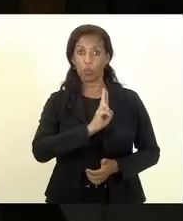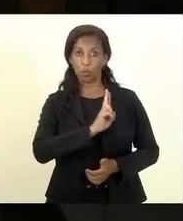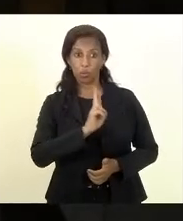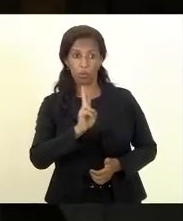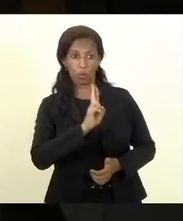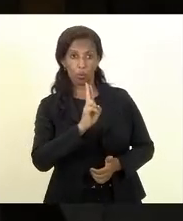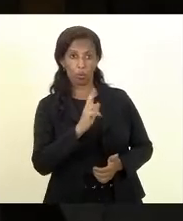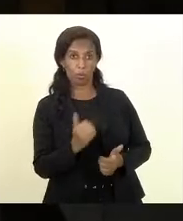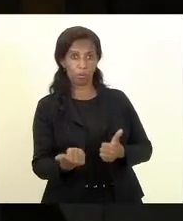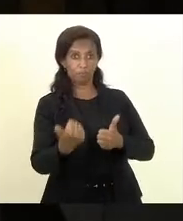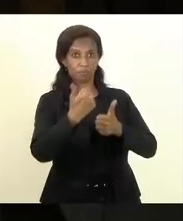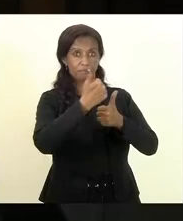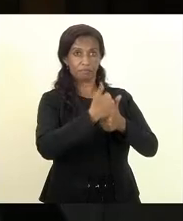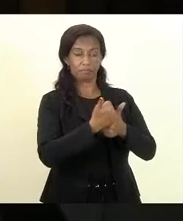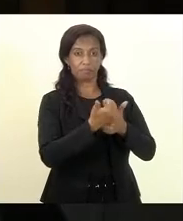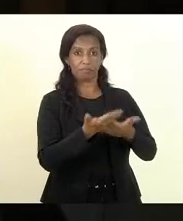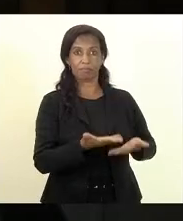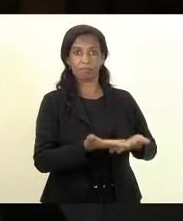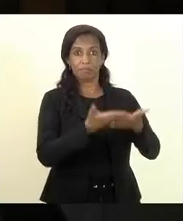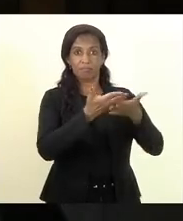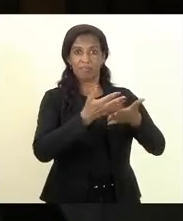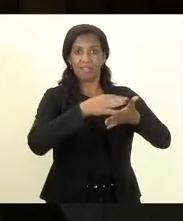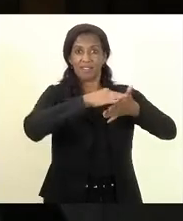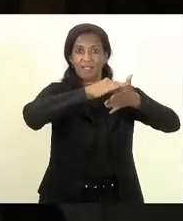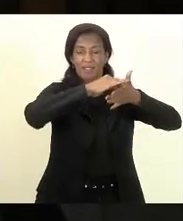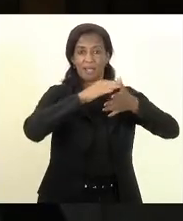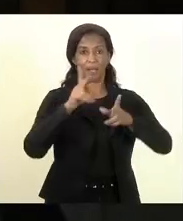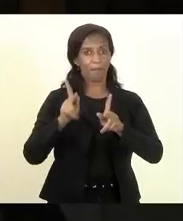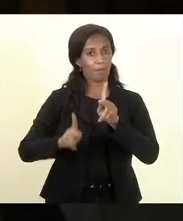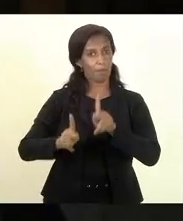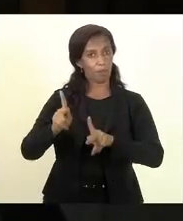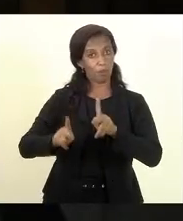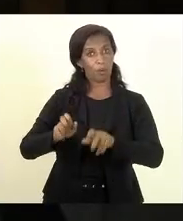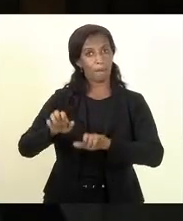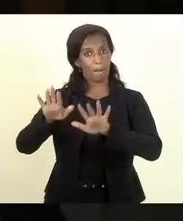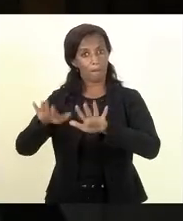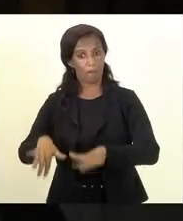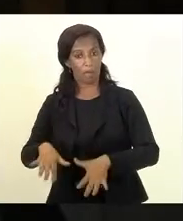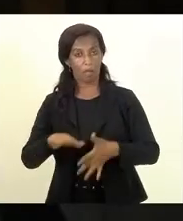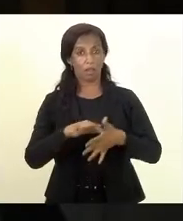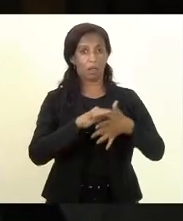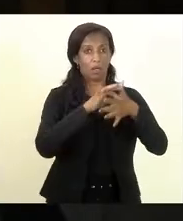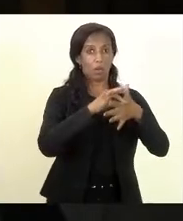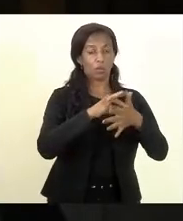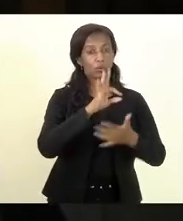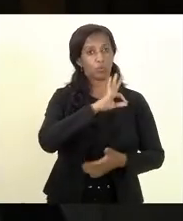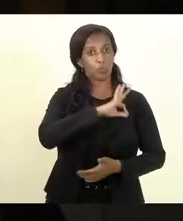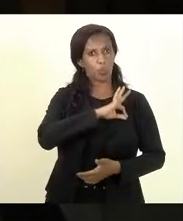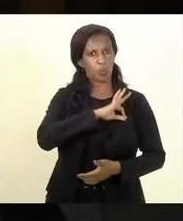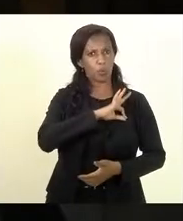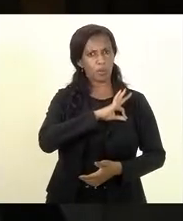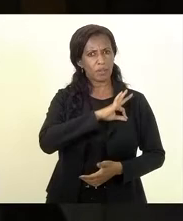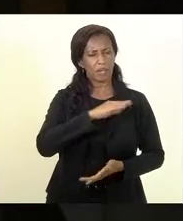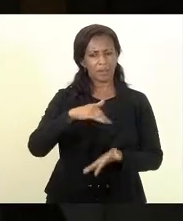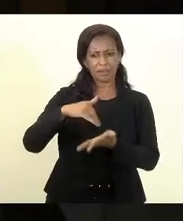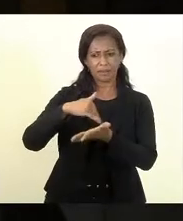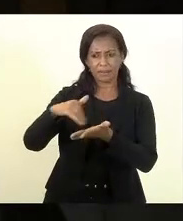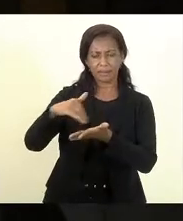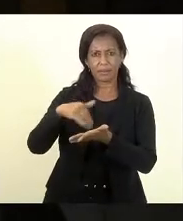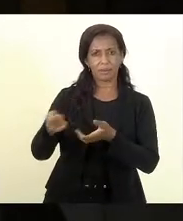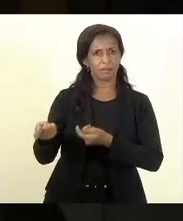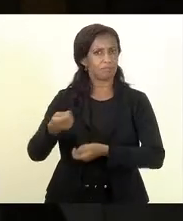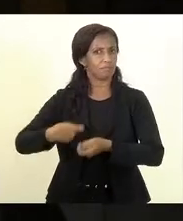para representar a população de bem, representar os policiais penais, sendo secretário de